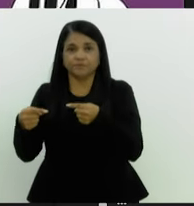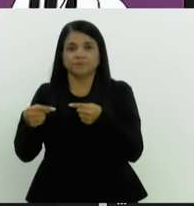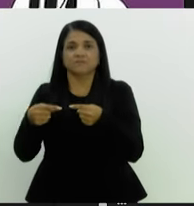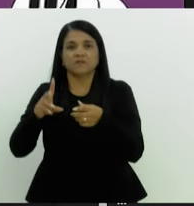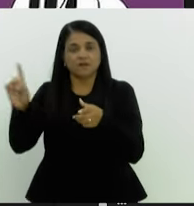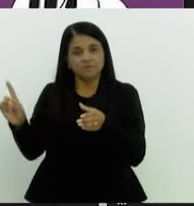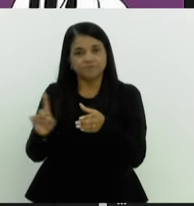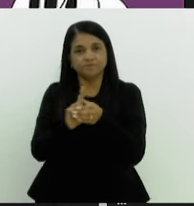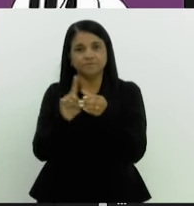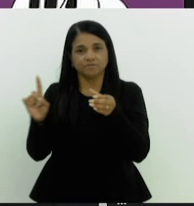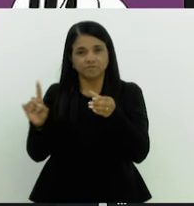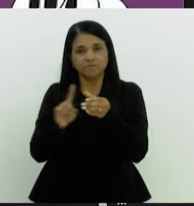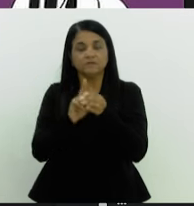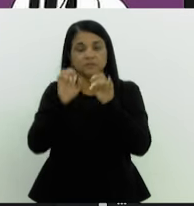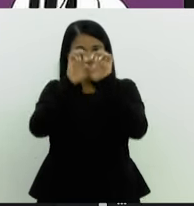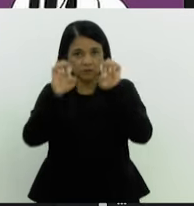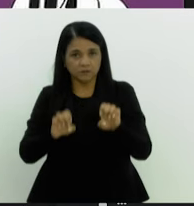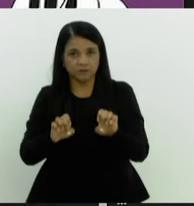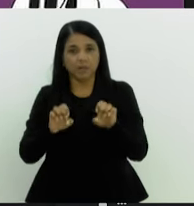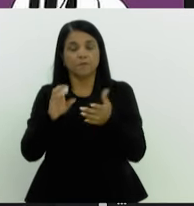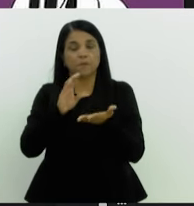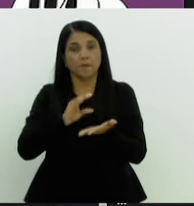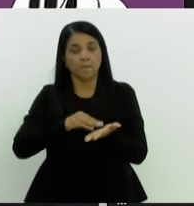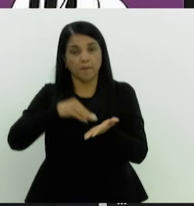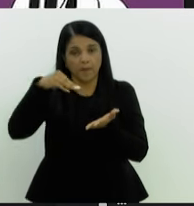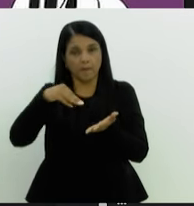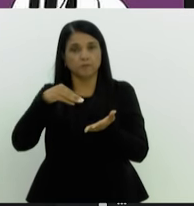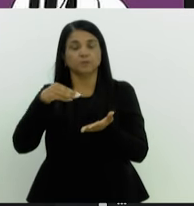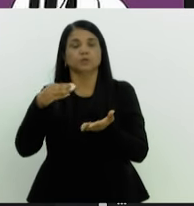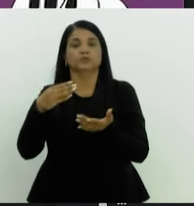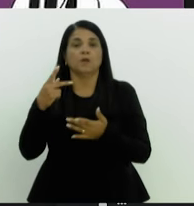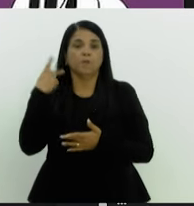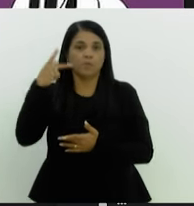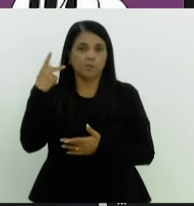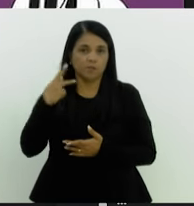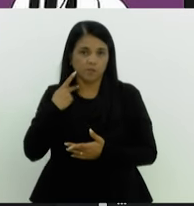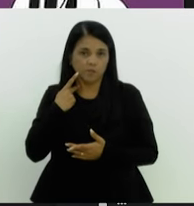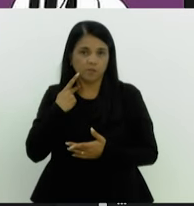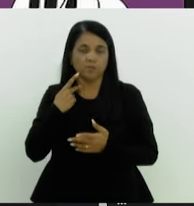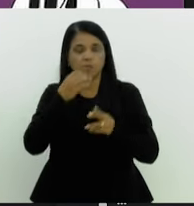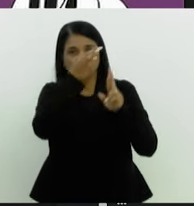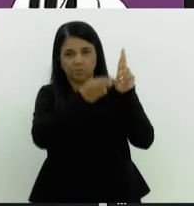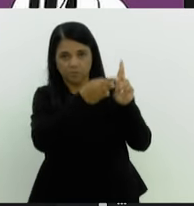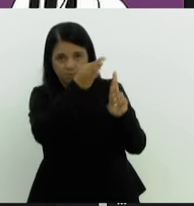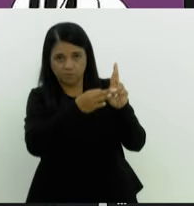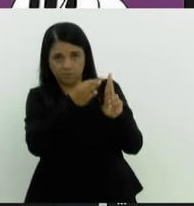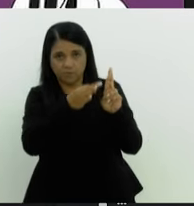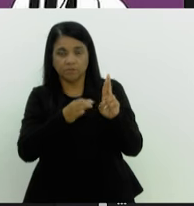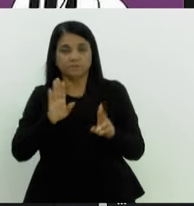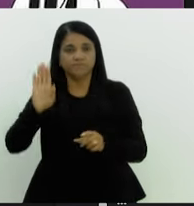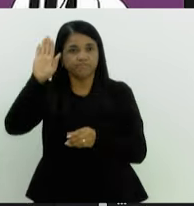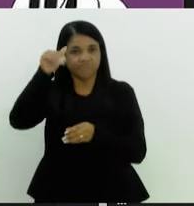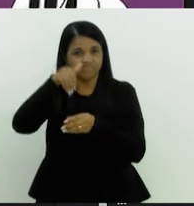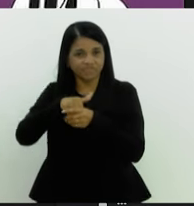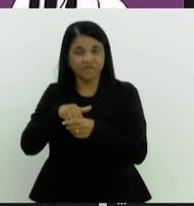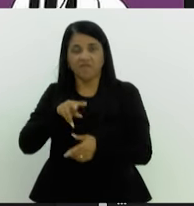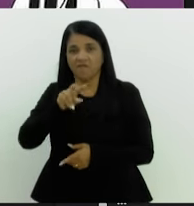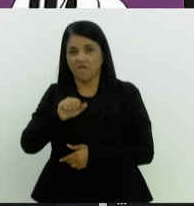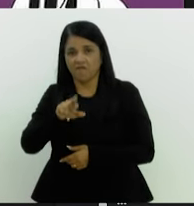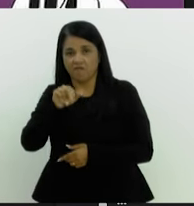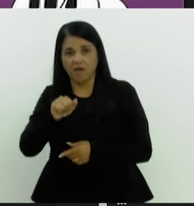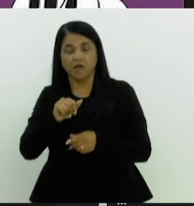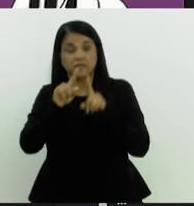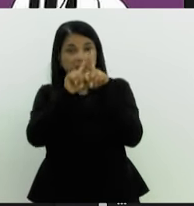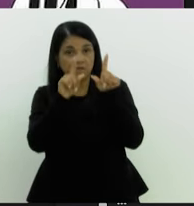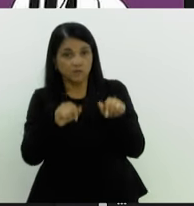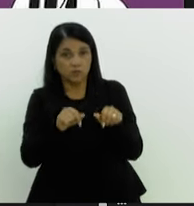sistema de justiça eleitoral ou seja membros das promotorias de justiça eleitoral das várias eleitorais servidores da